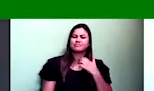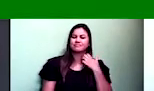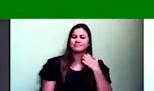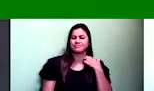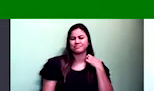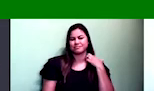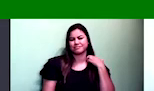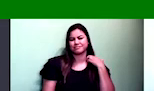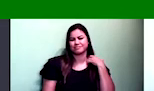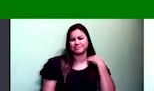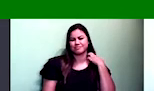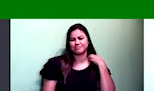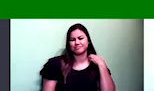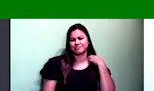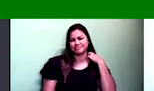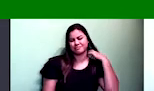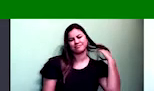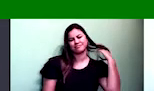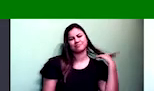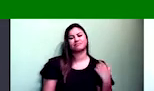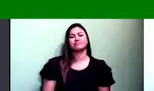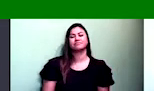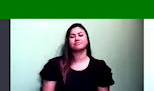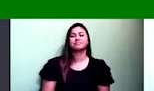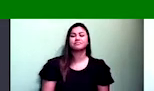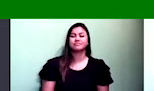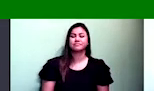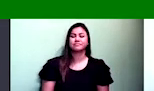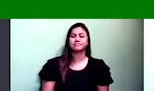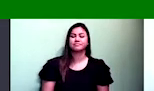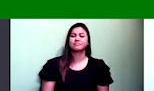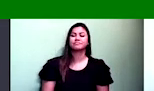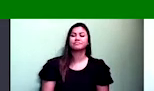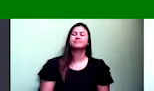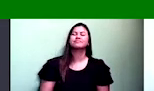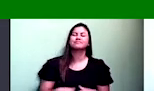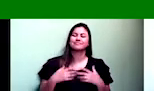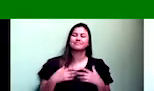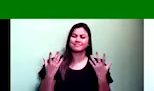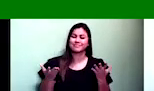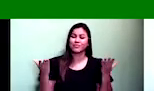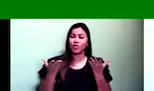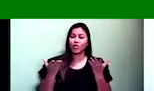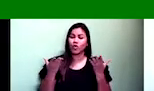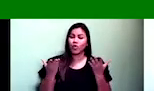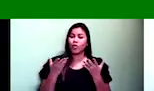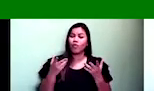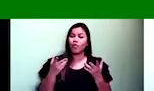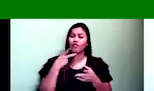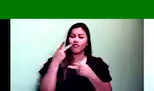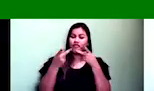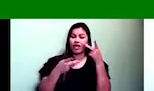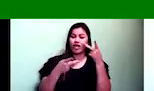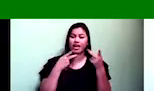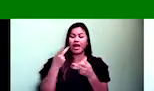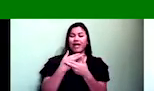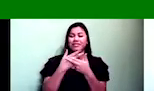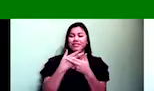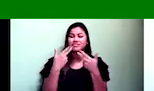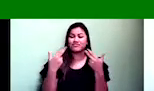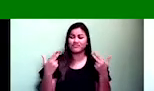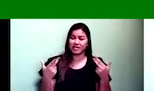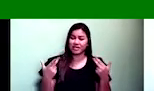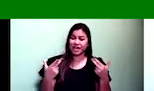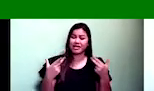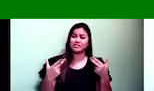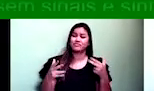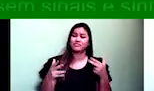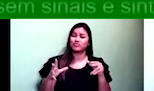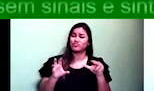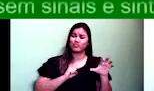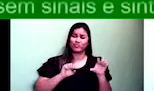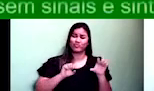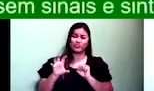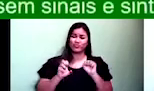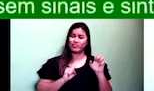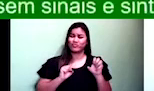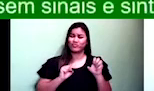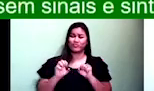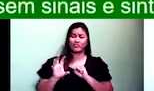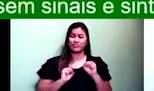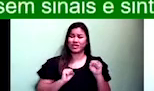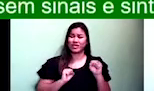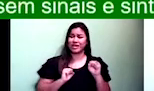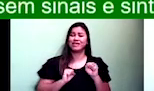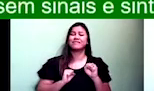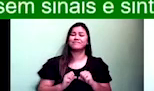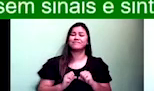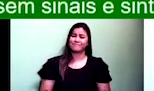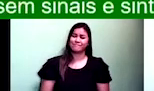Perfeito. Perfeito. Então, hoje nós vamos falar de infecções sexualmente transmissíveis.